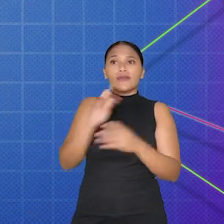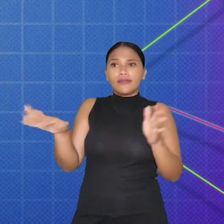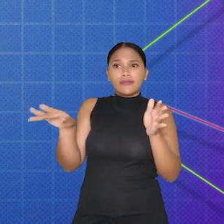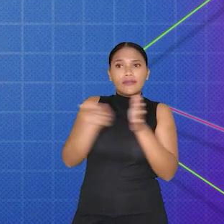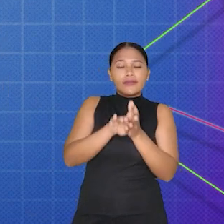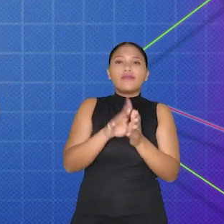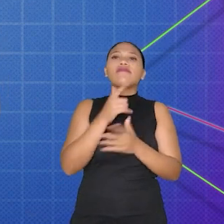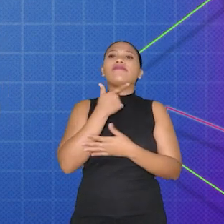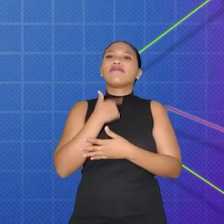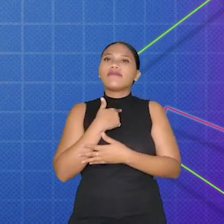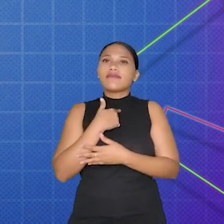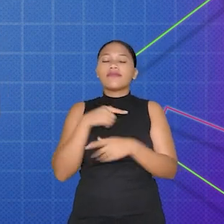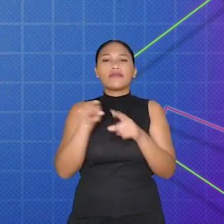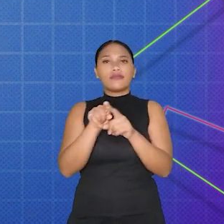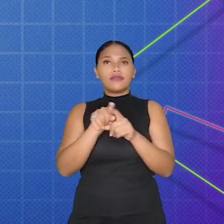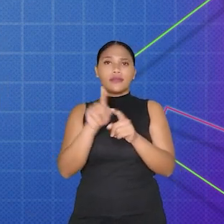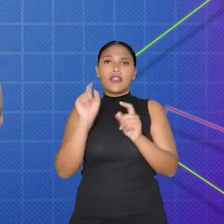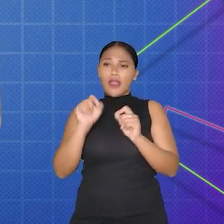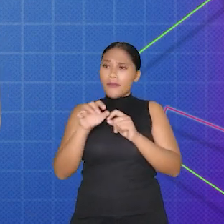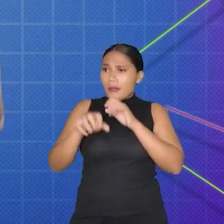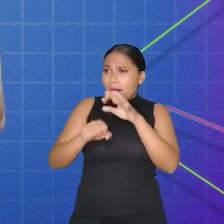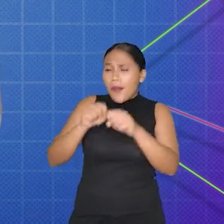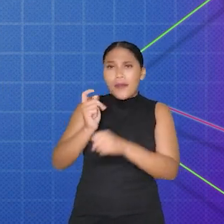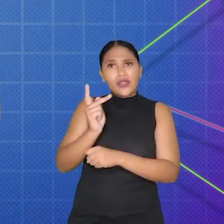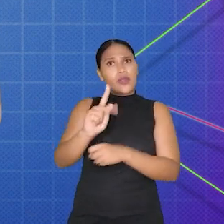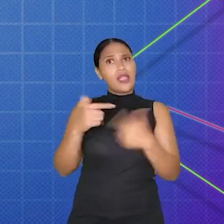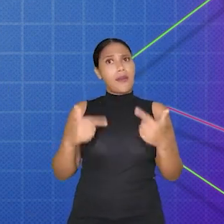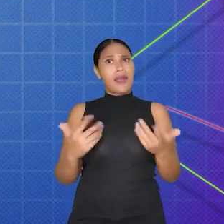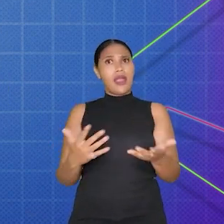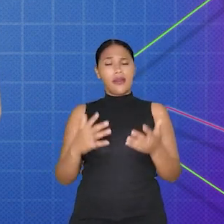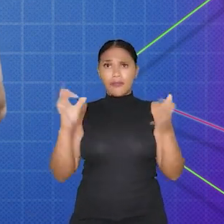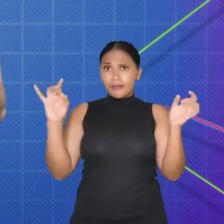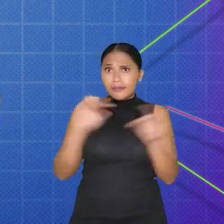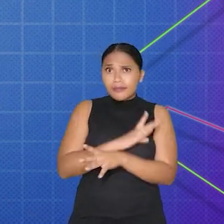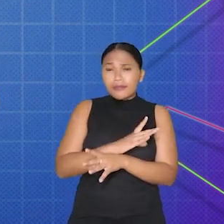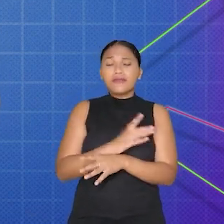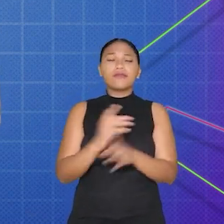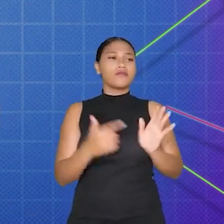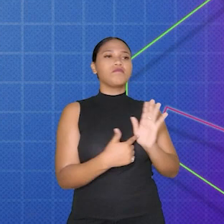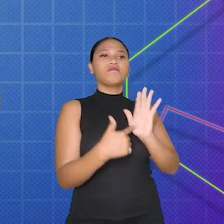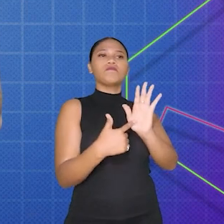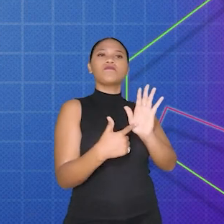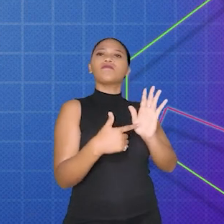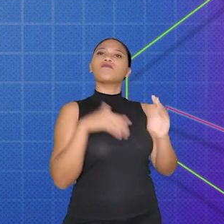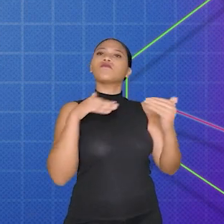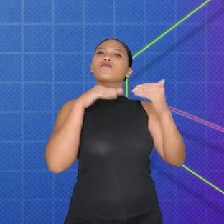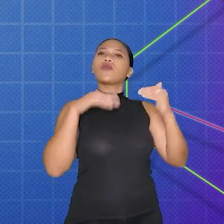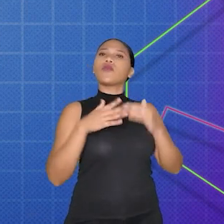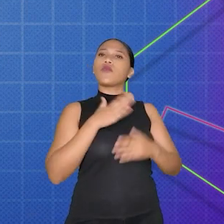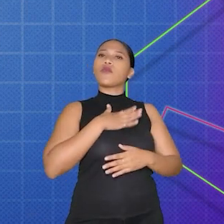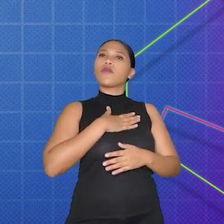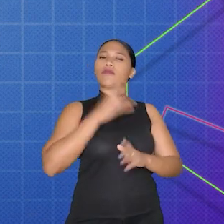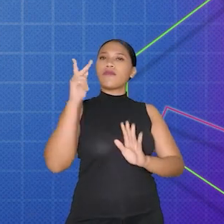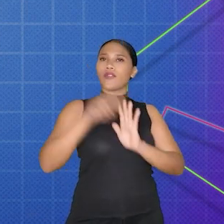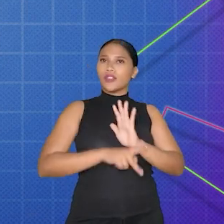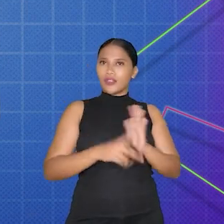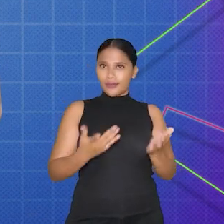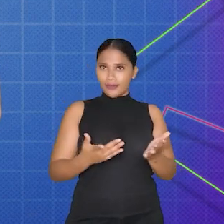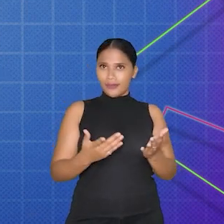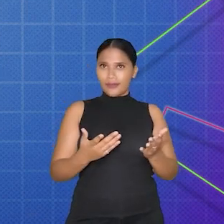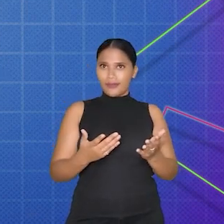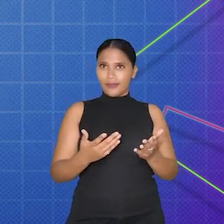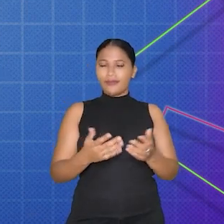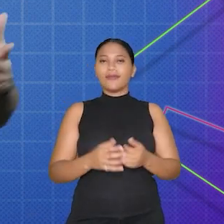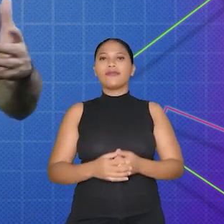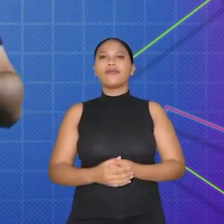obter o efeito desejado. Exporte seu trabalho. Quando terminar, exporte seu trabalho em um formato compatível com seu projeto,